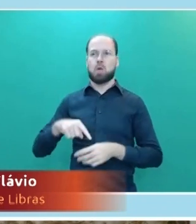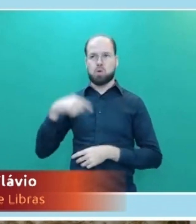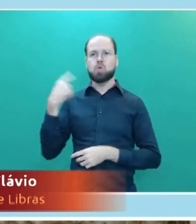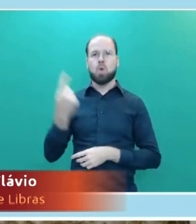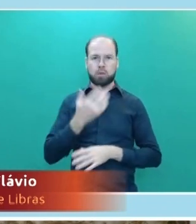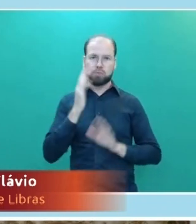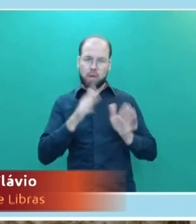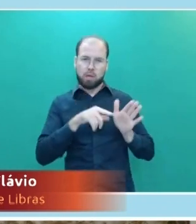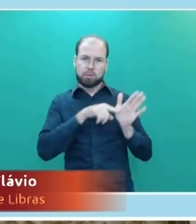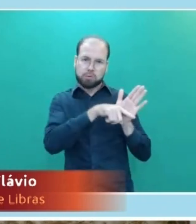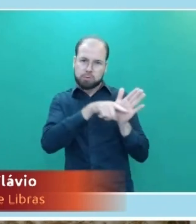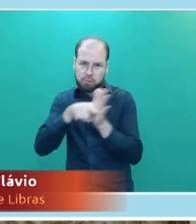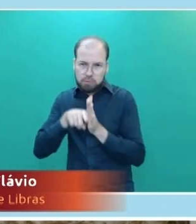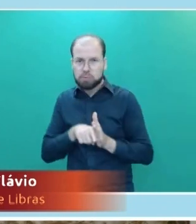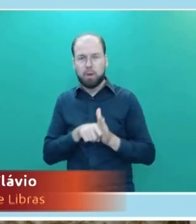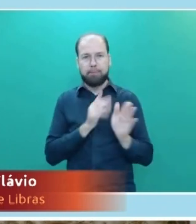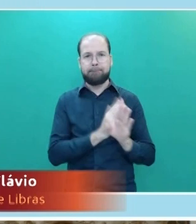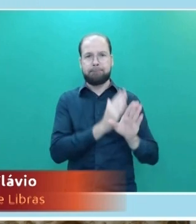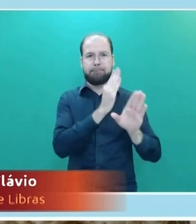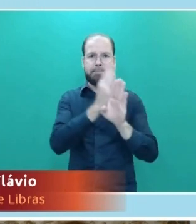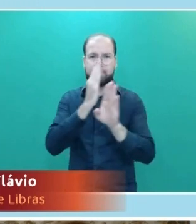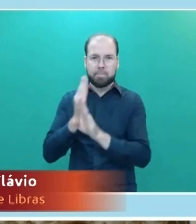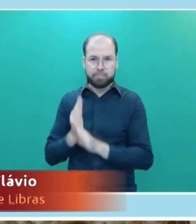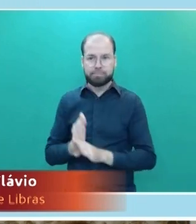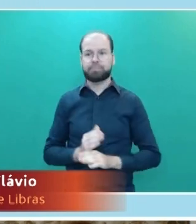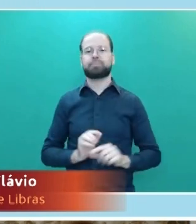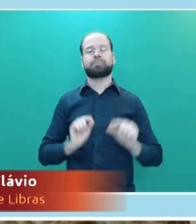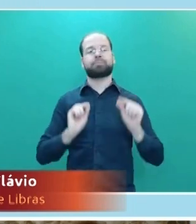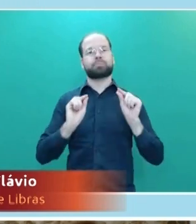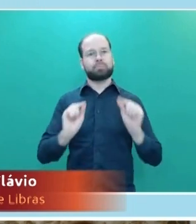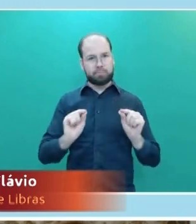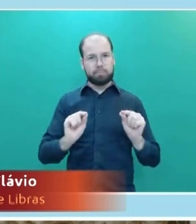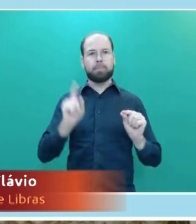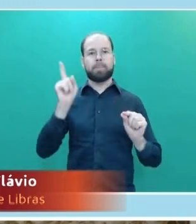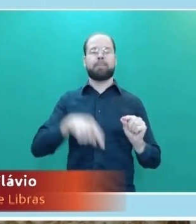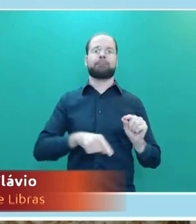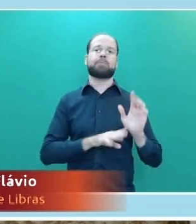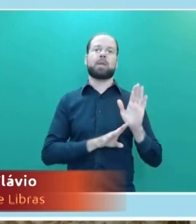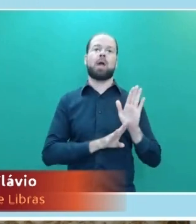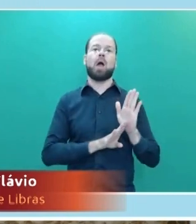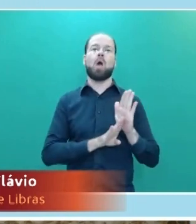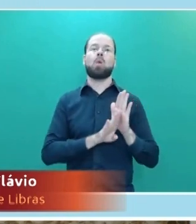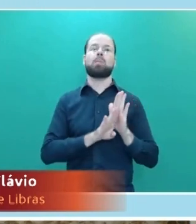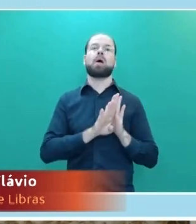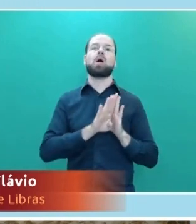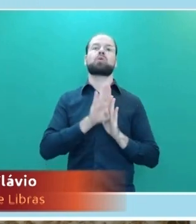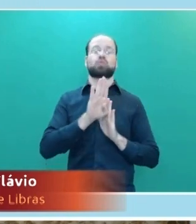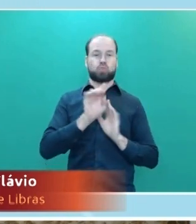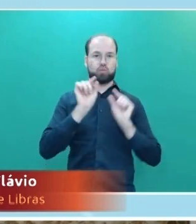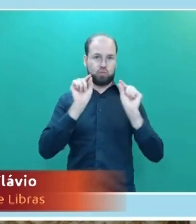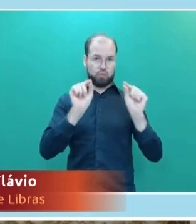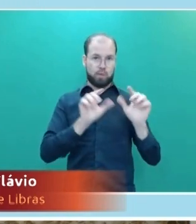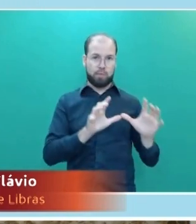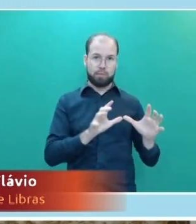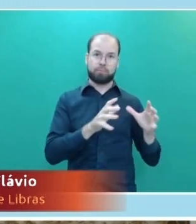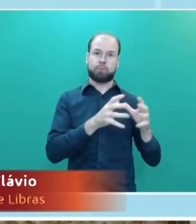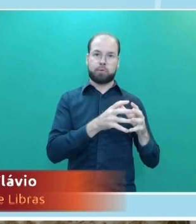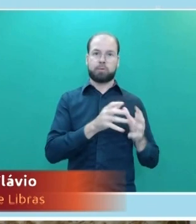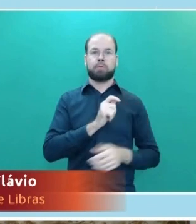nesse sentido, é o aumento aí dessas questões, desses grupos